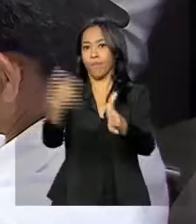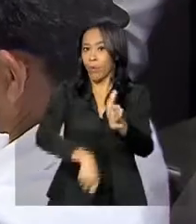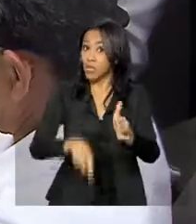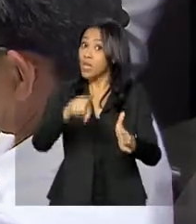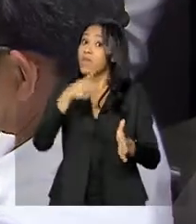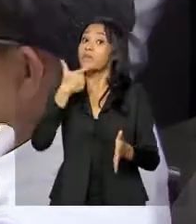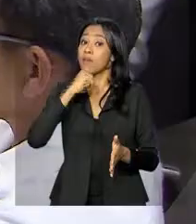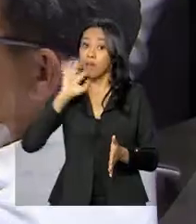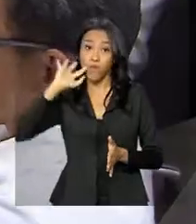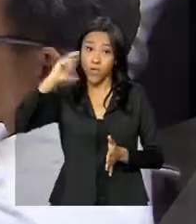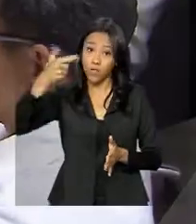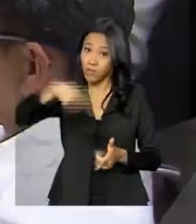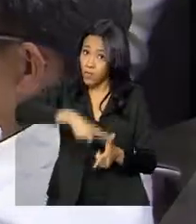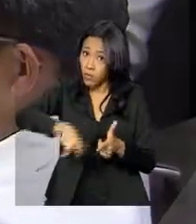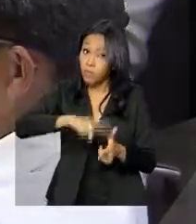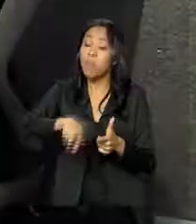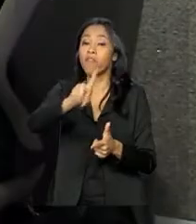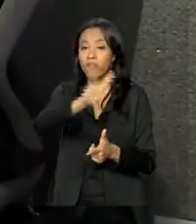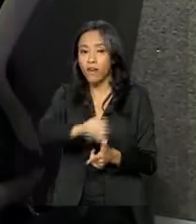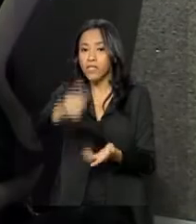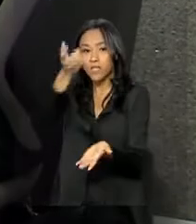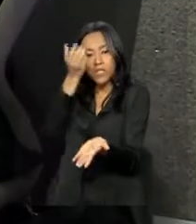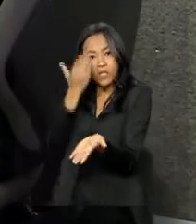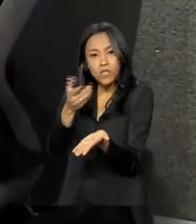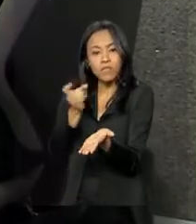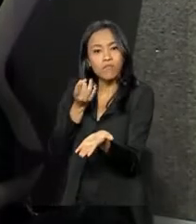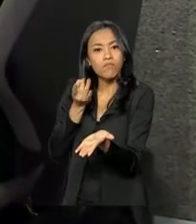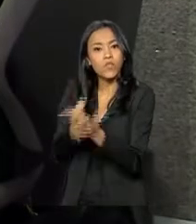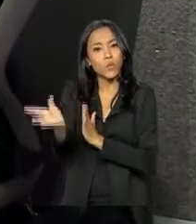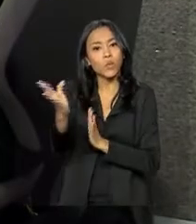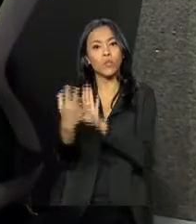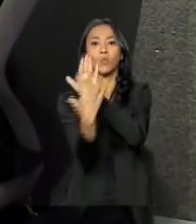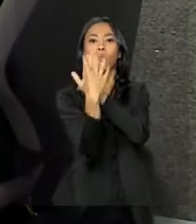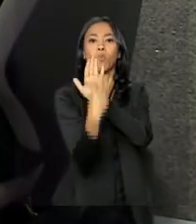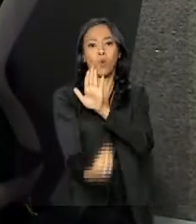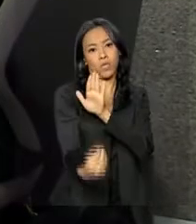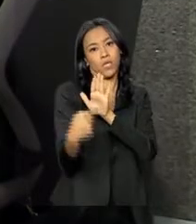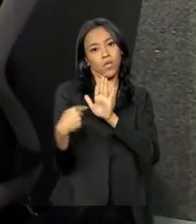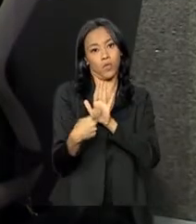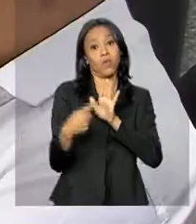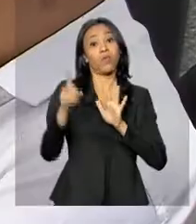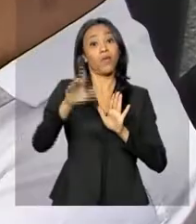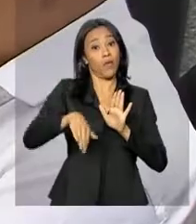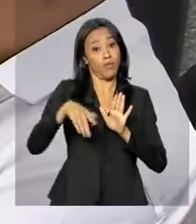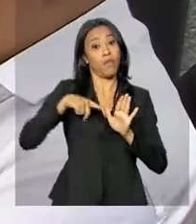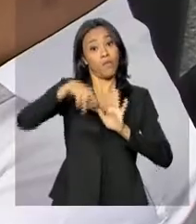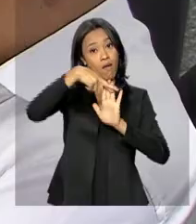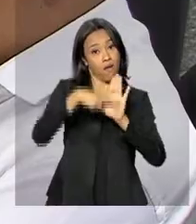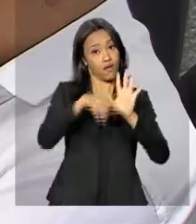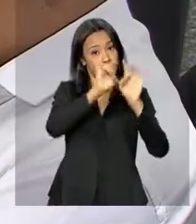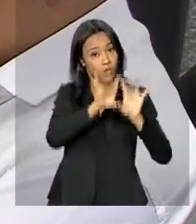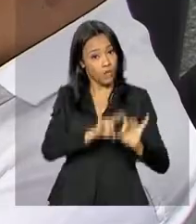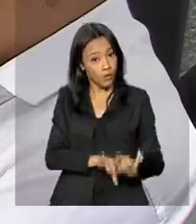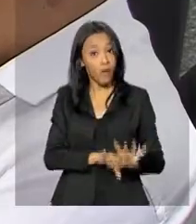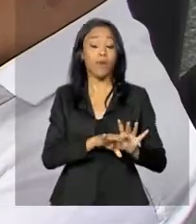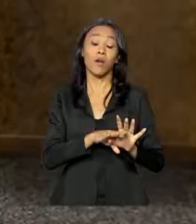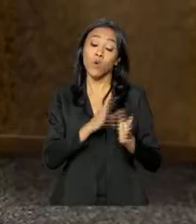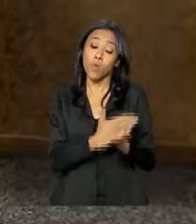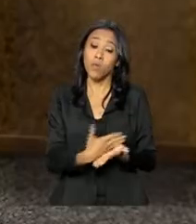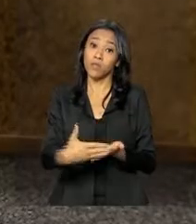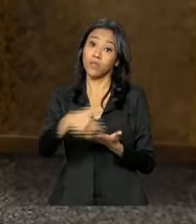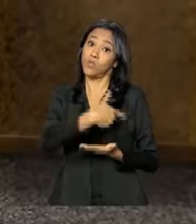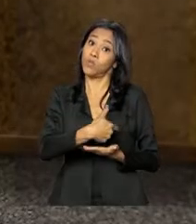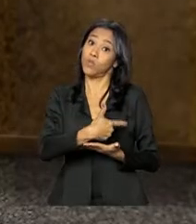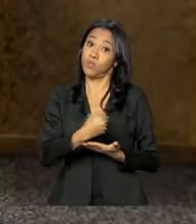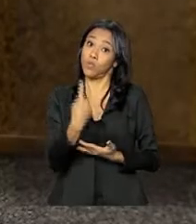será excluído do Simples Nacional, regime simplificado de pagamentos de tributos, a partir de 2019.